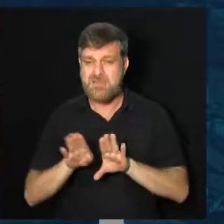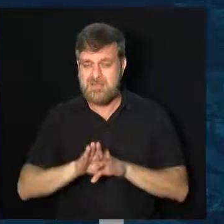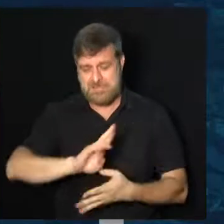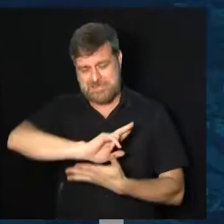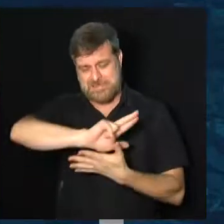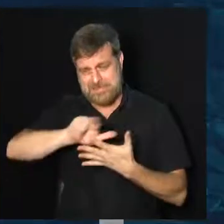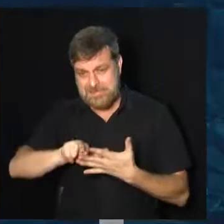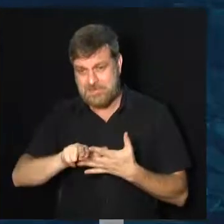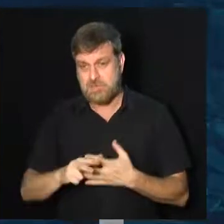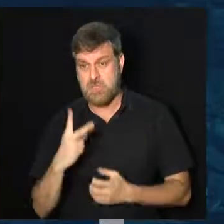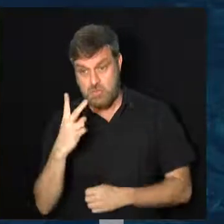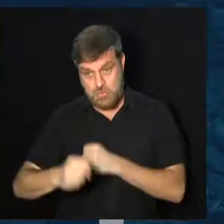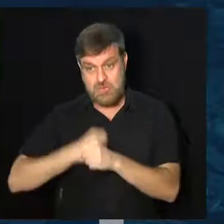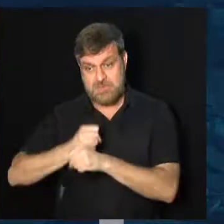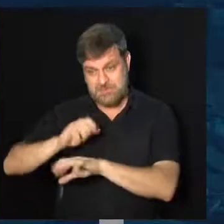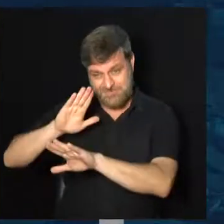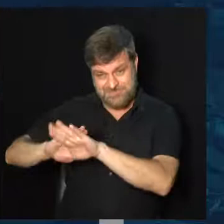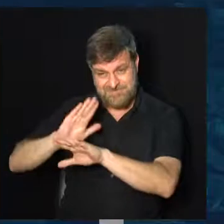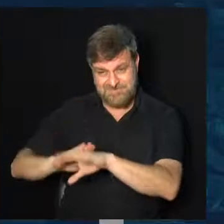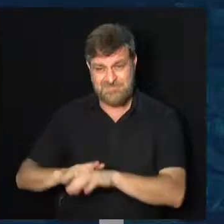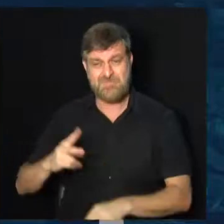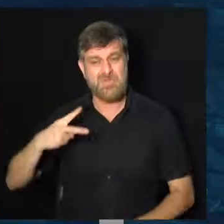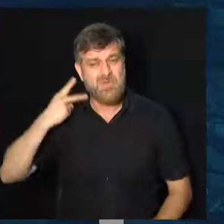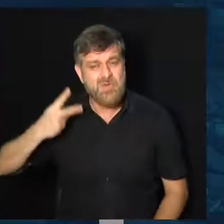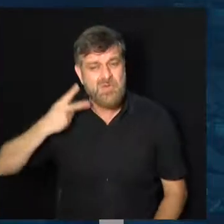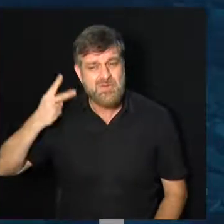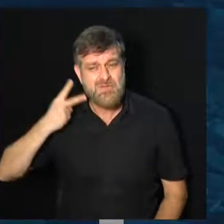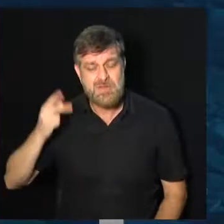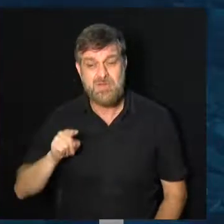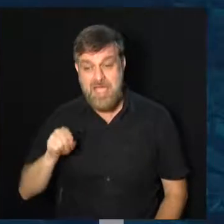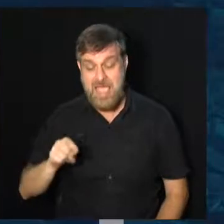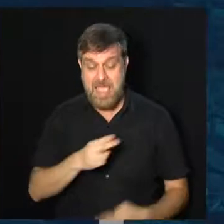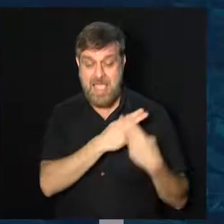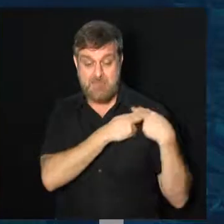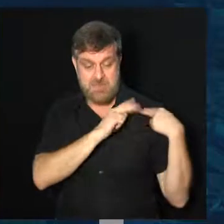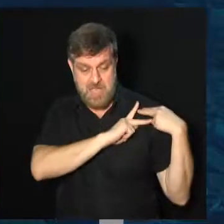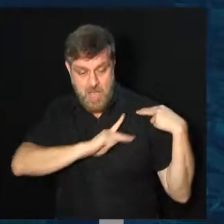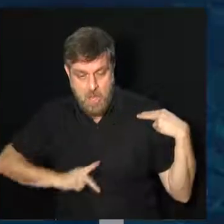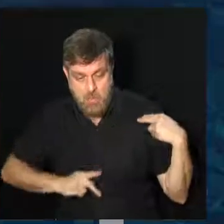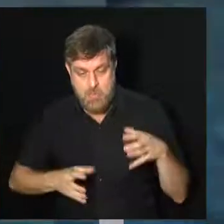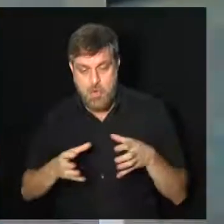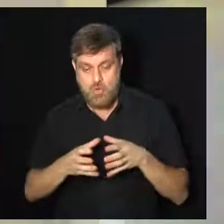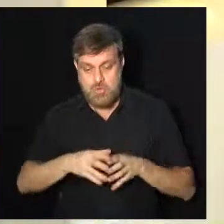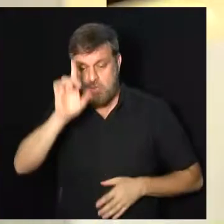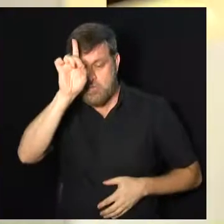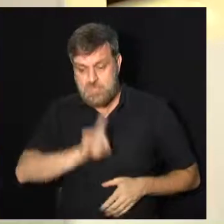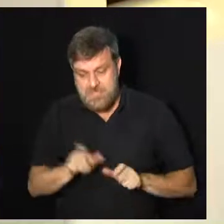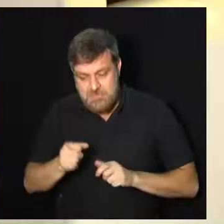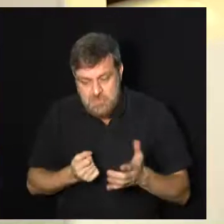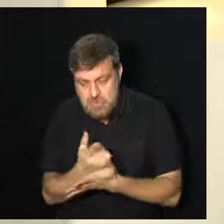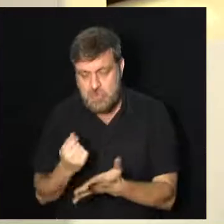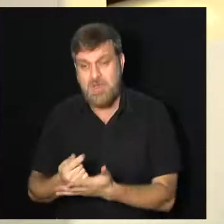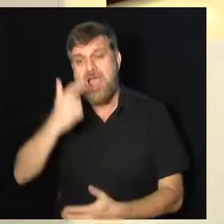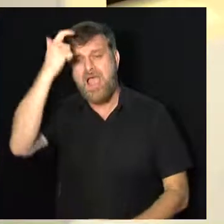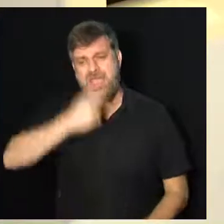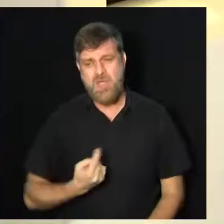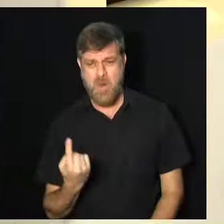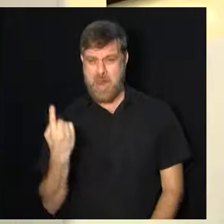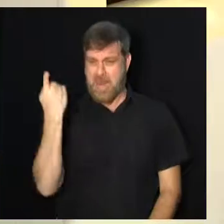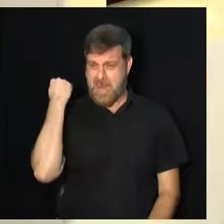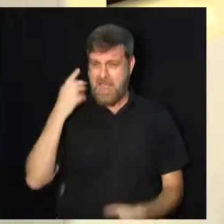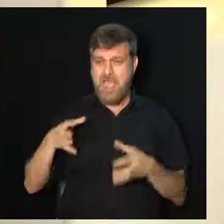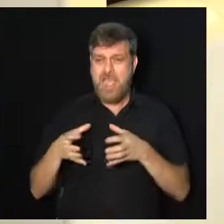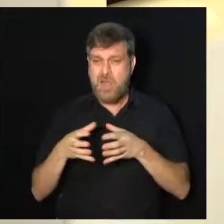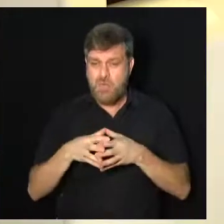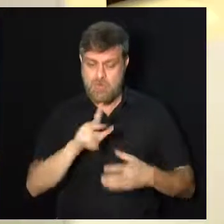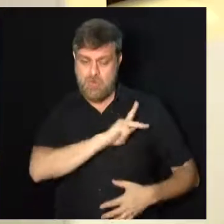foi feito há 2 anos, quando o vereador presidia a Comissão de Defesa do Consumidor. Eu era o presidente da Comissão de Defesa e